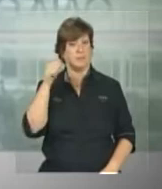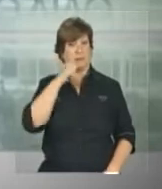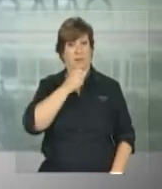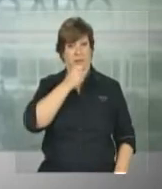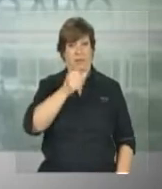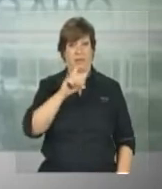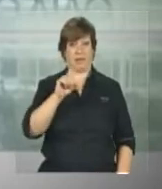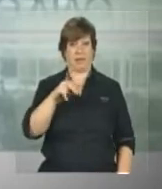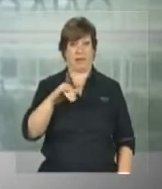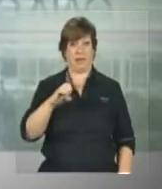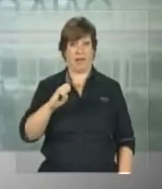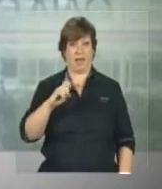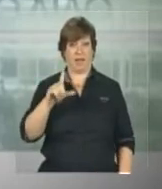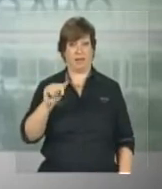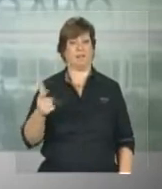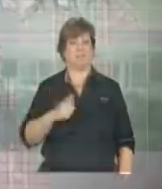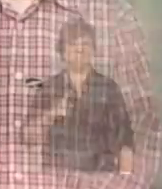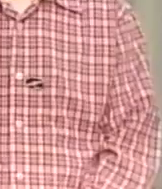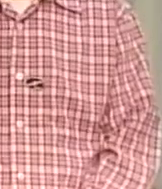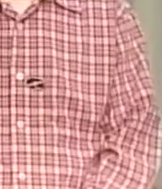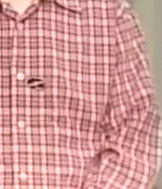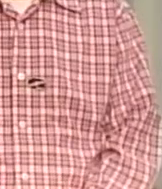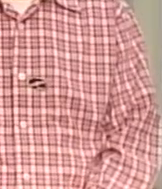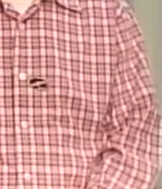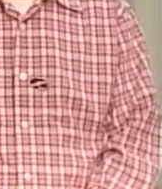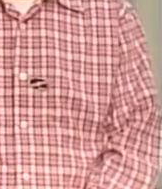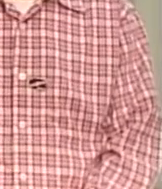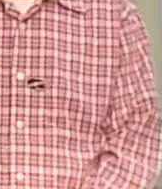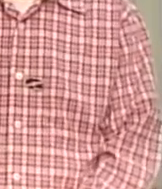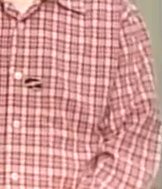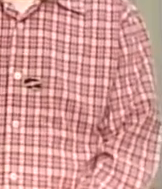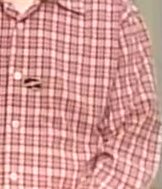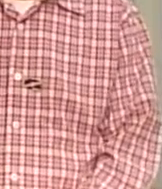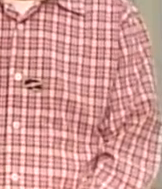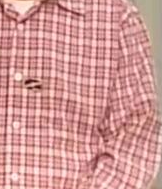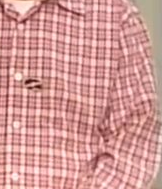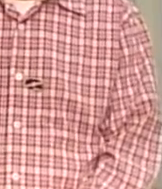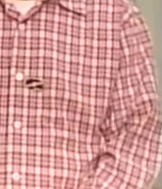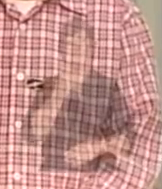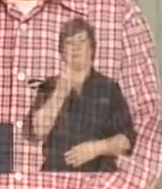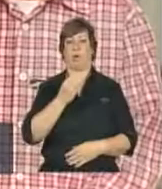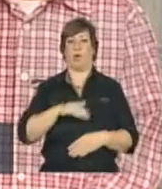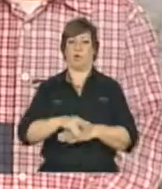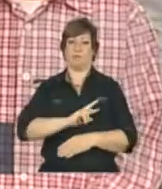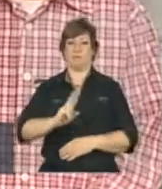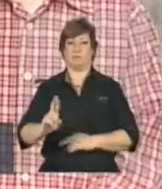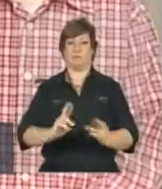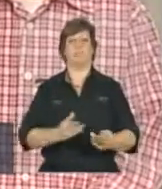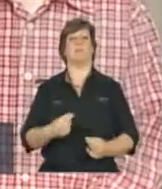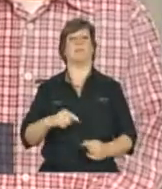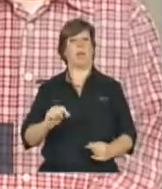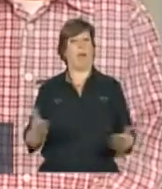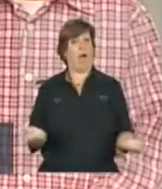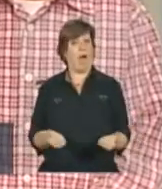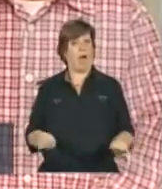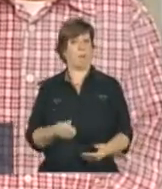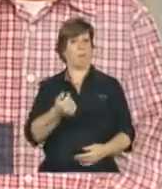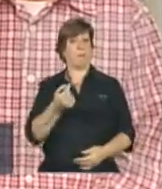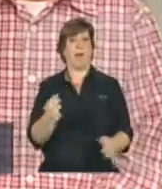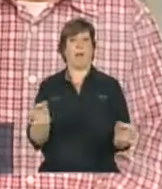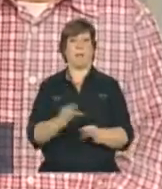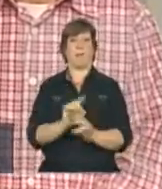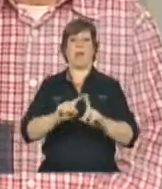mais informações. Boa noite, Daniela. Boa noite, Lúcia. Bom, acabou então há pouco tempo a reunião